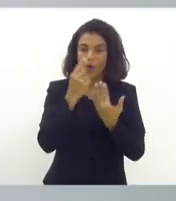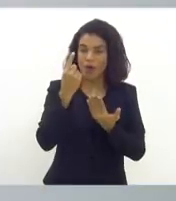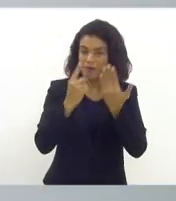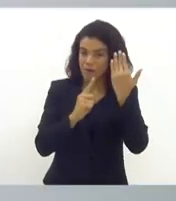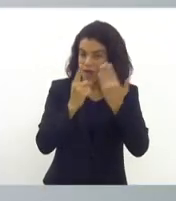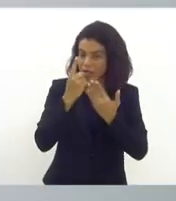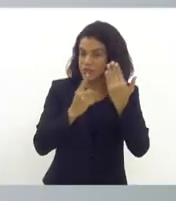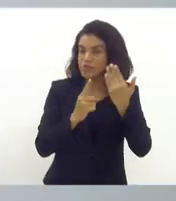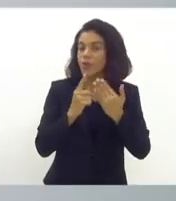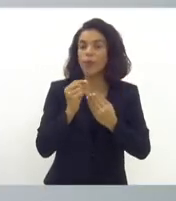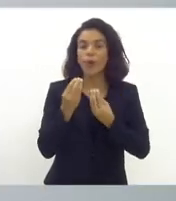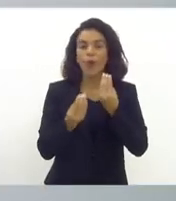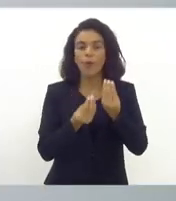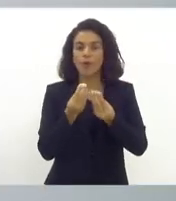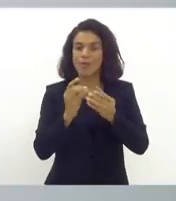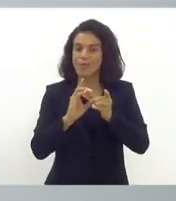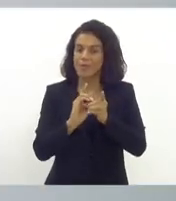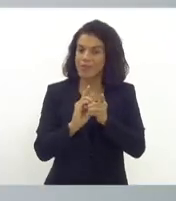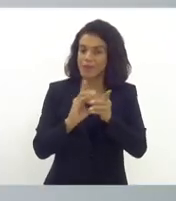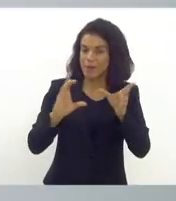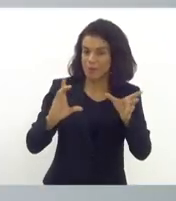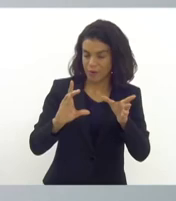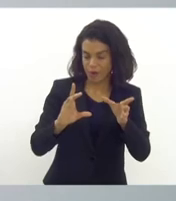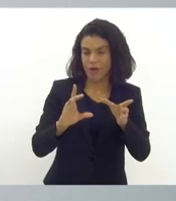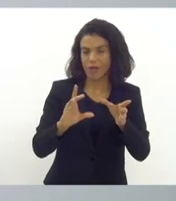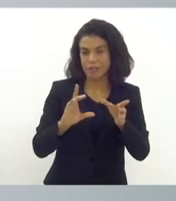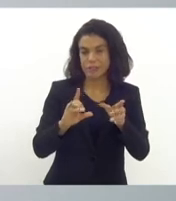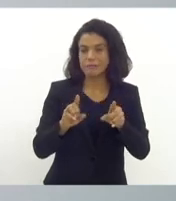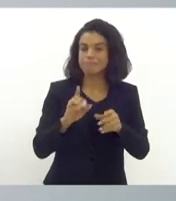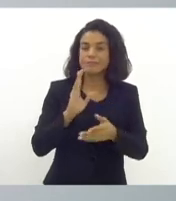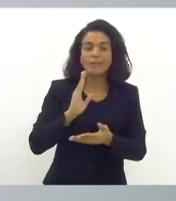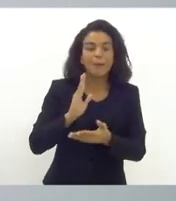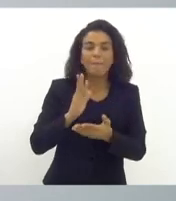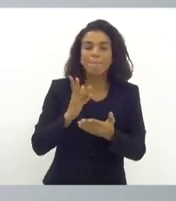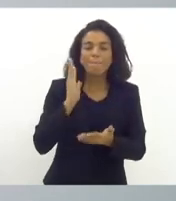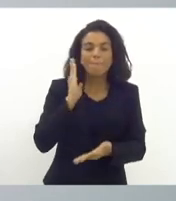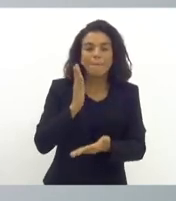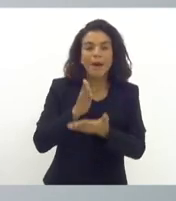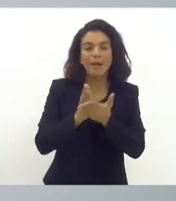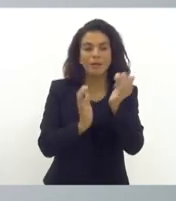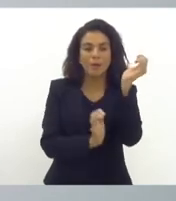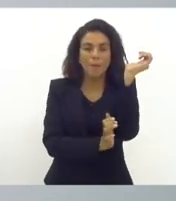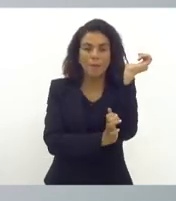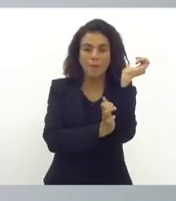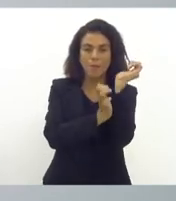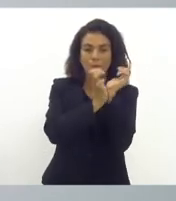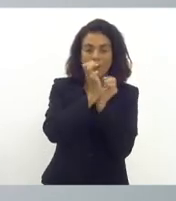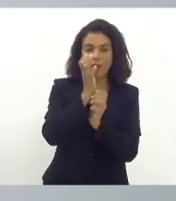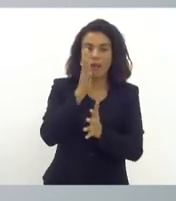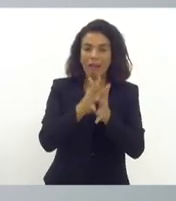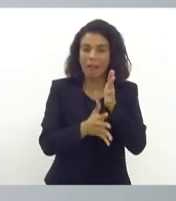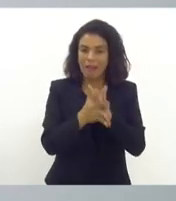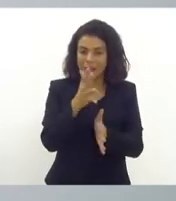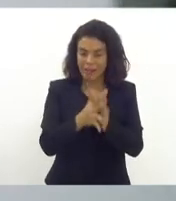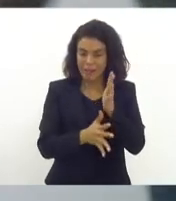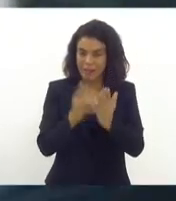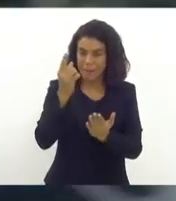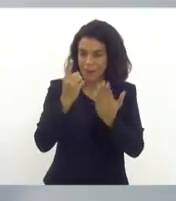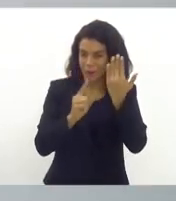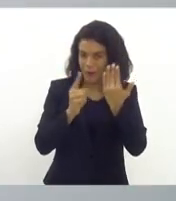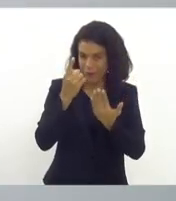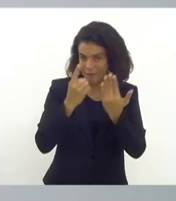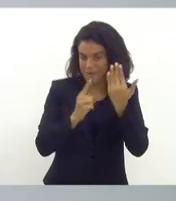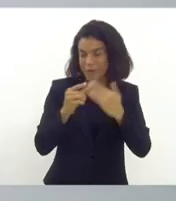democrática e saindo de uma lógica burocrática que muitas vezes impedem que essa festa tão linda